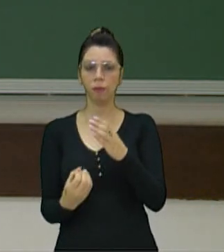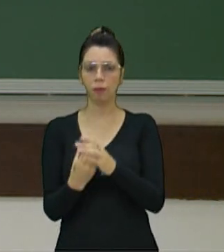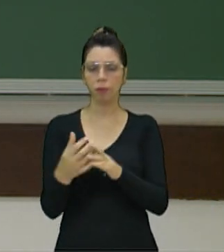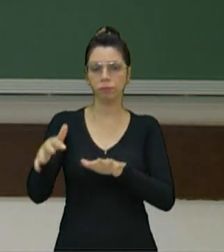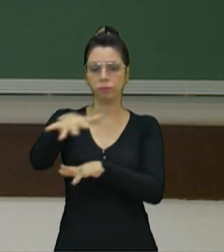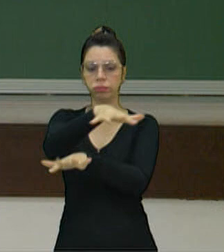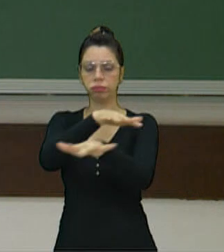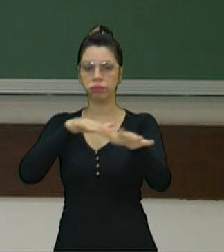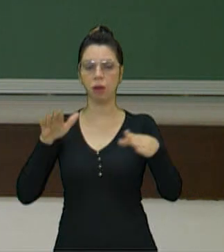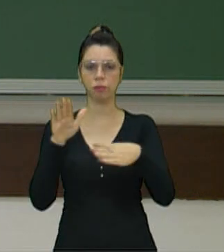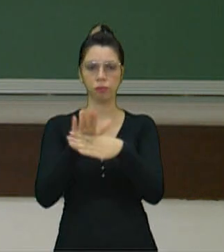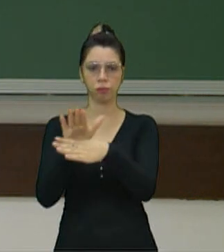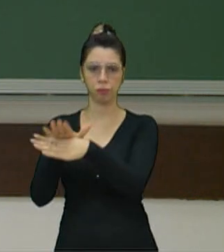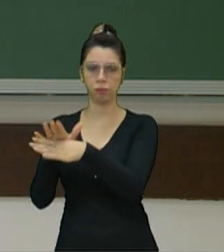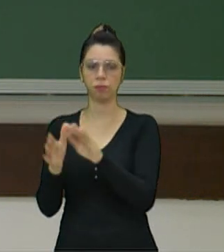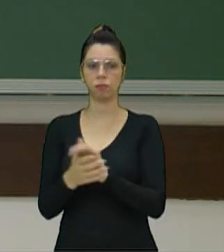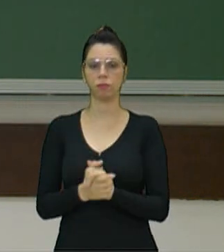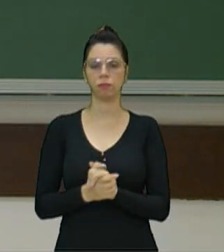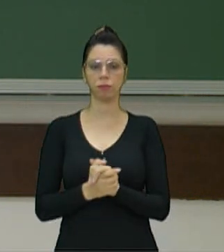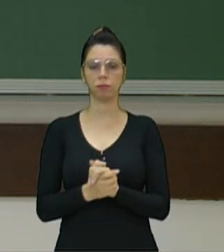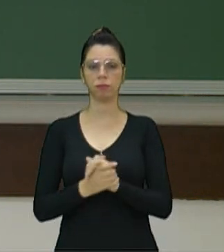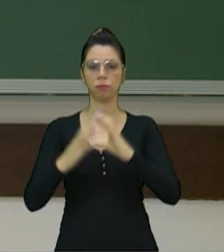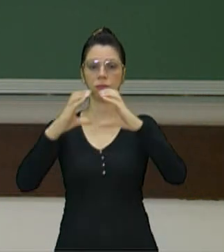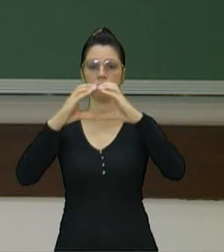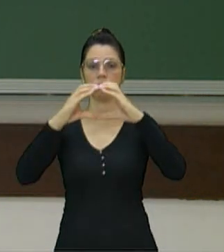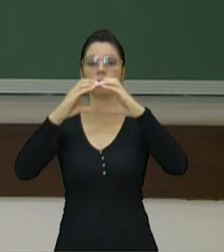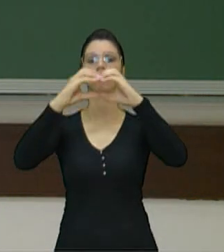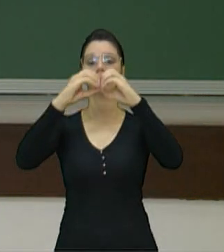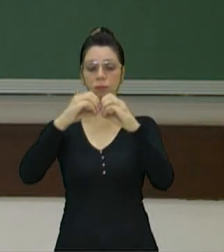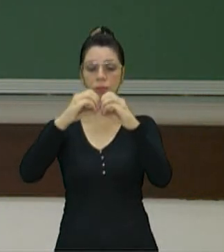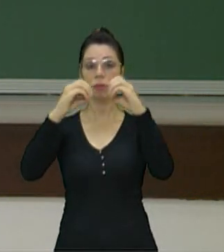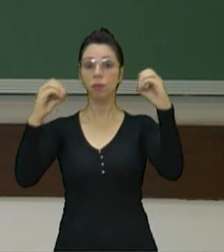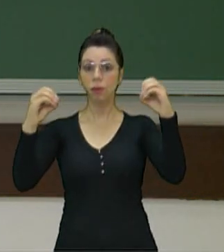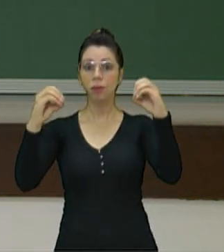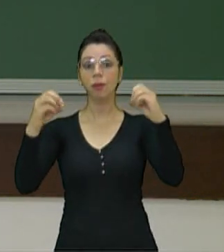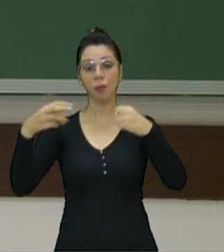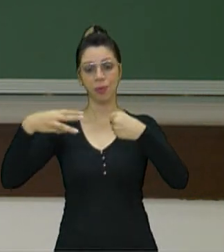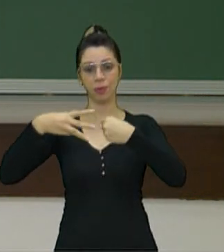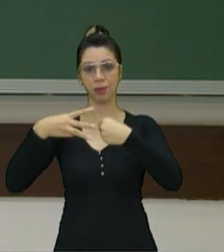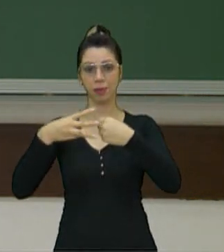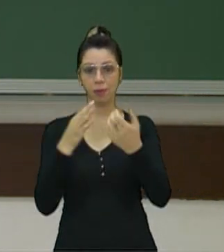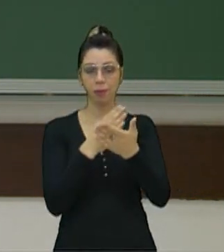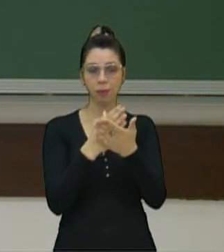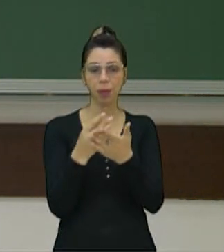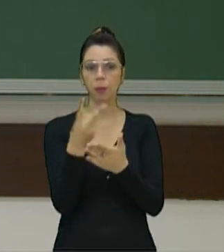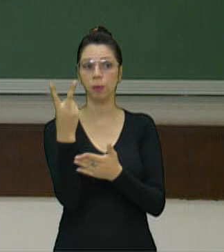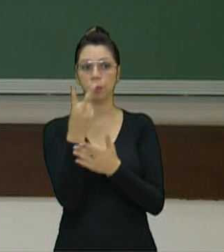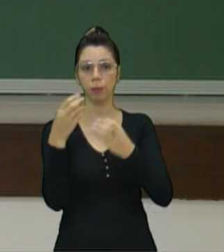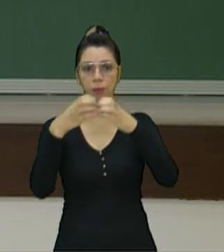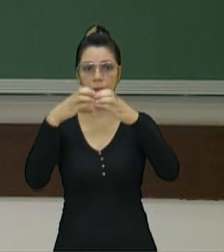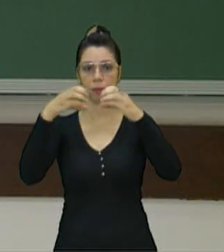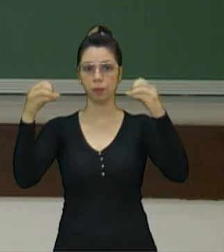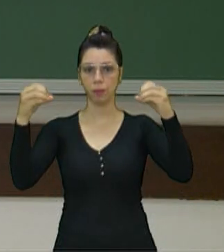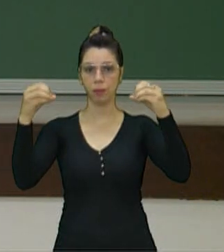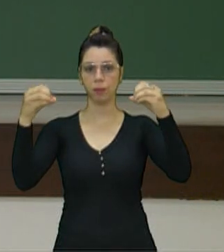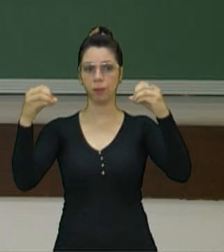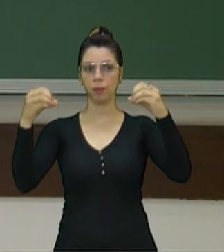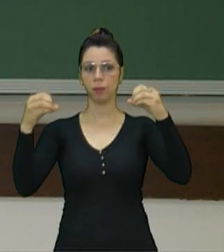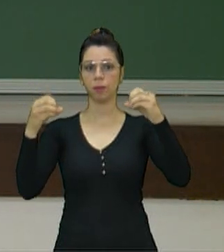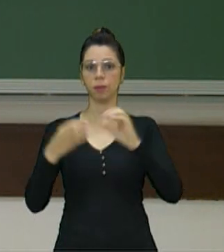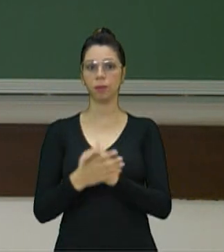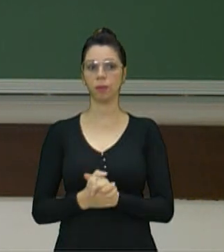ambiente e tudo mais. Bipartição, que seria aquele conceito que eu falei, uma célula inicial se dividindo em duas,